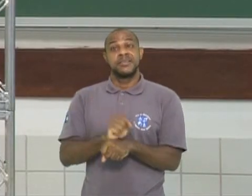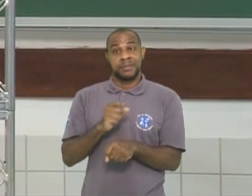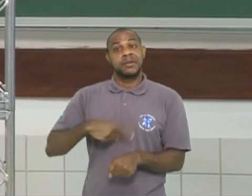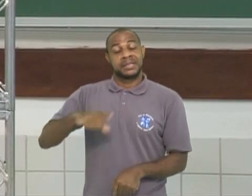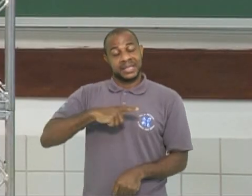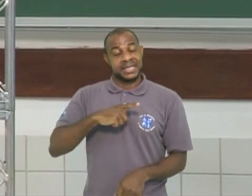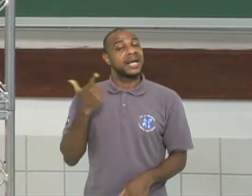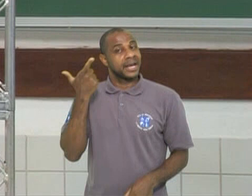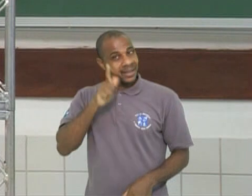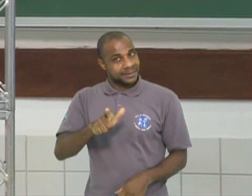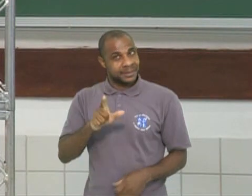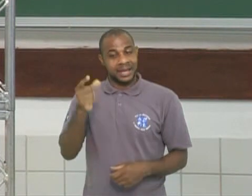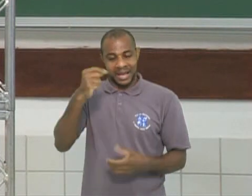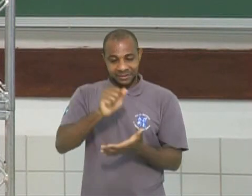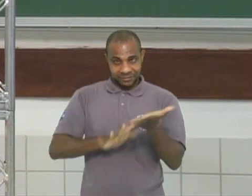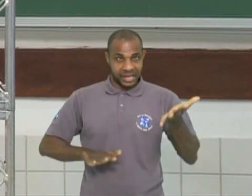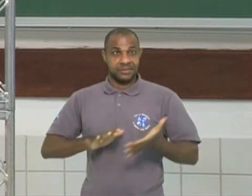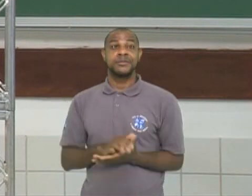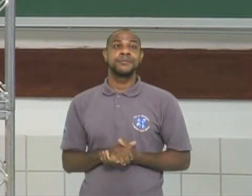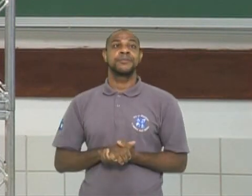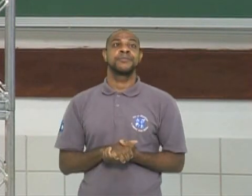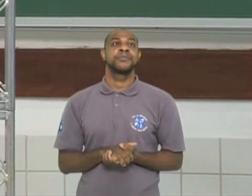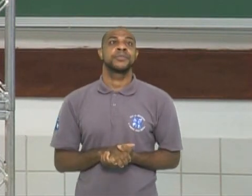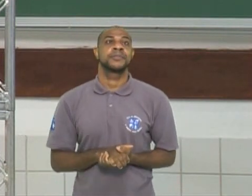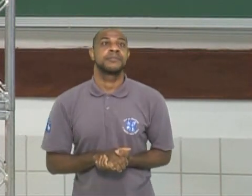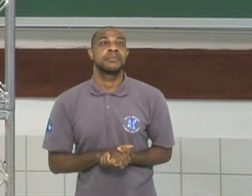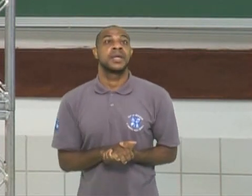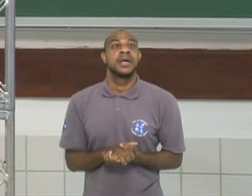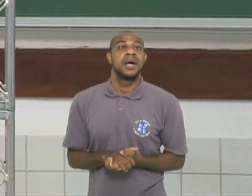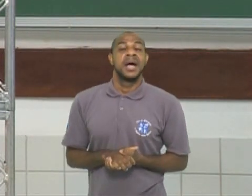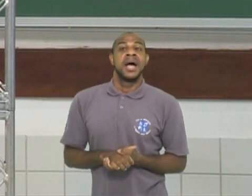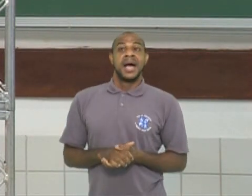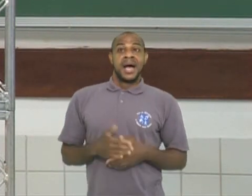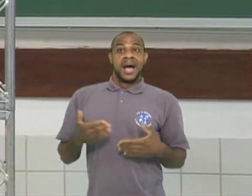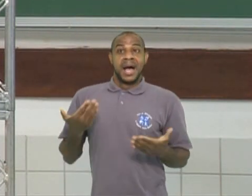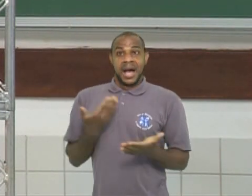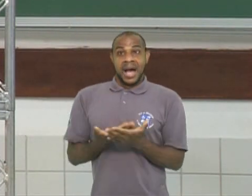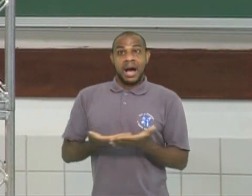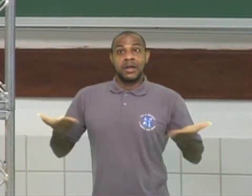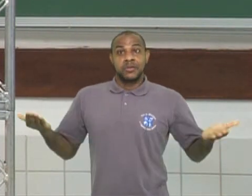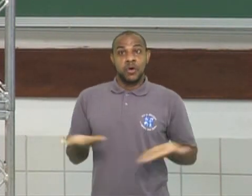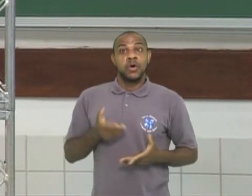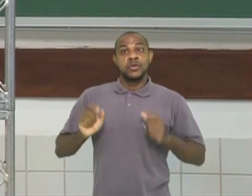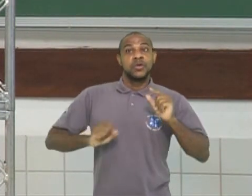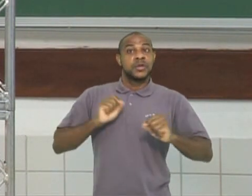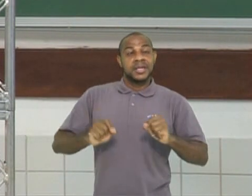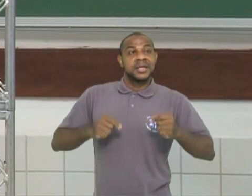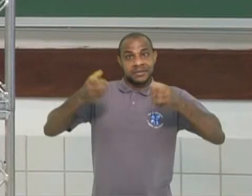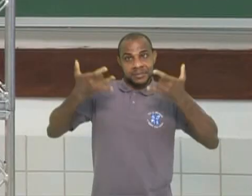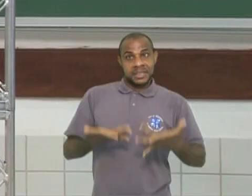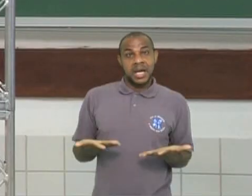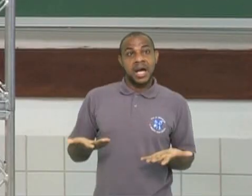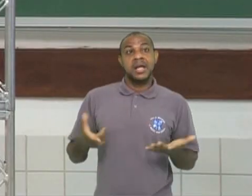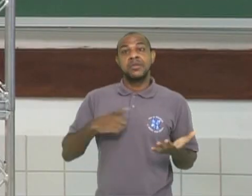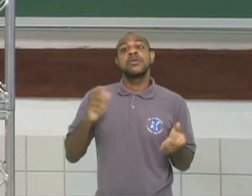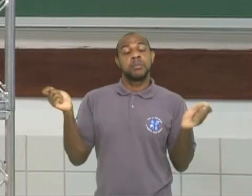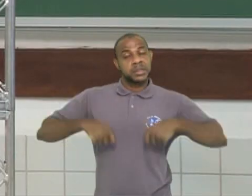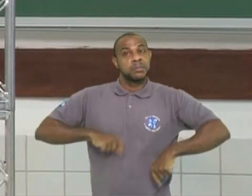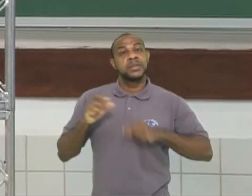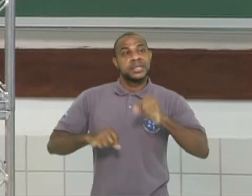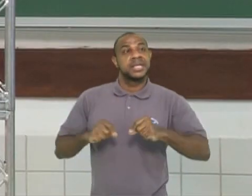tenham acertado essa atividade. Então, essa foi a nossa aula de hoje, né? Onde nós